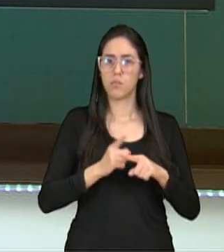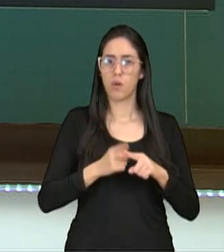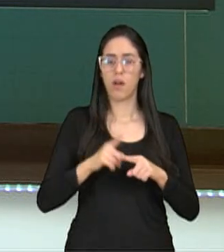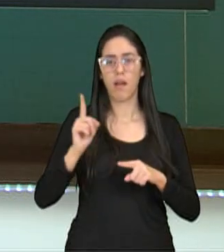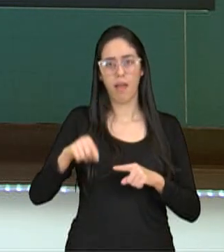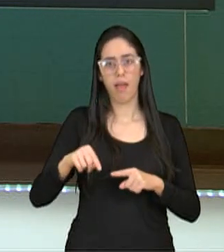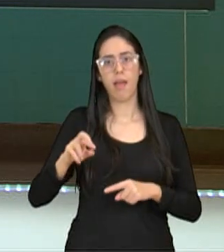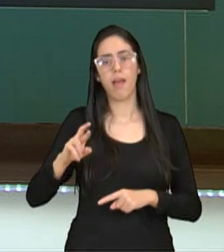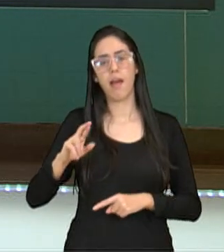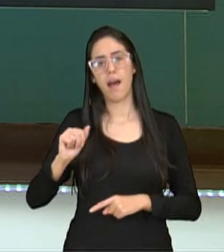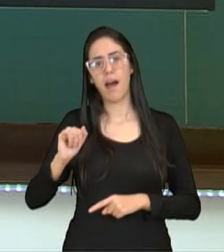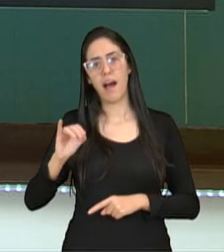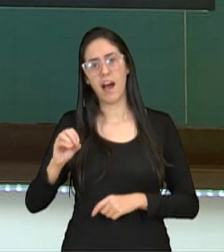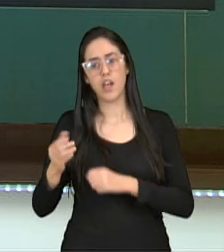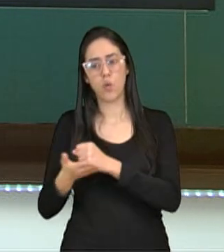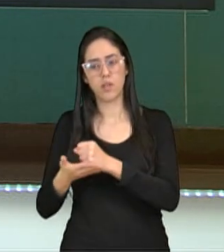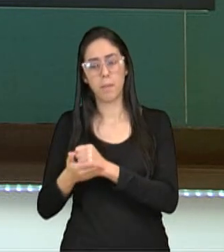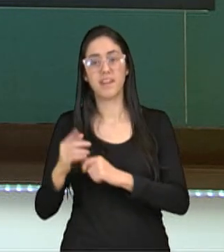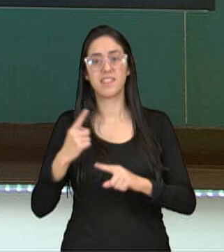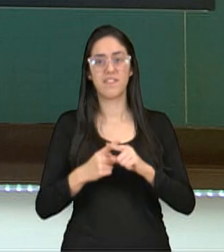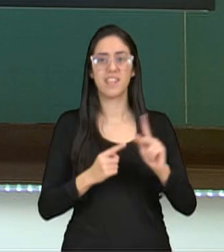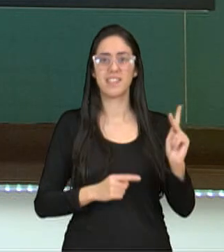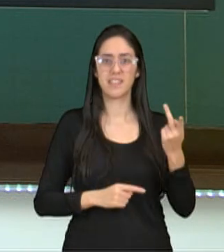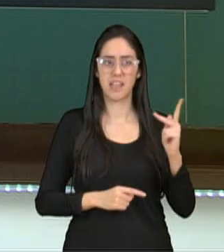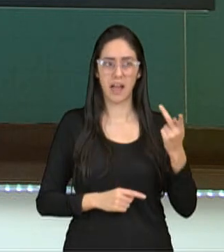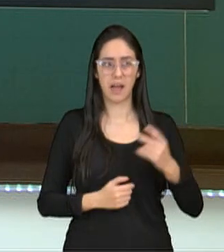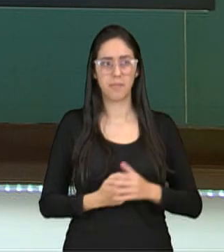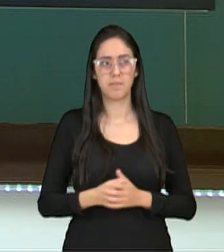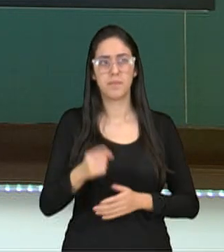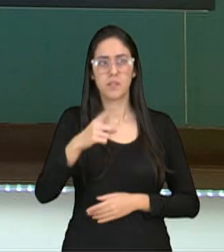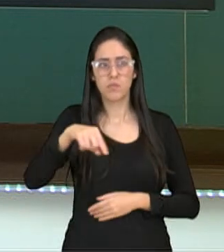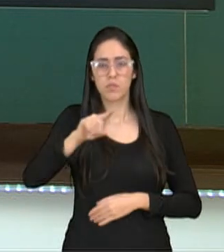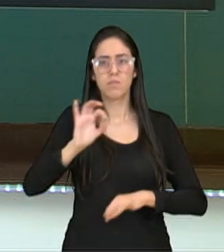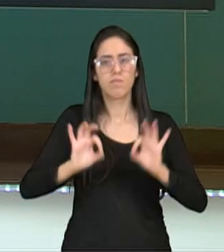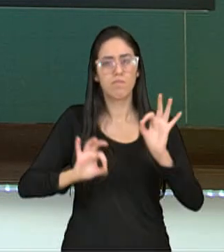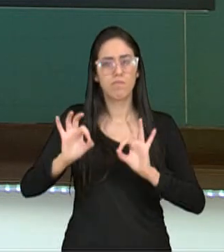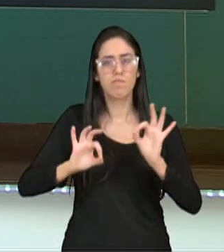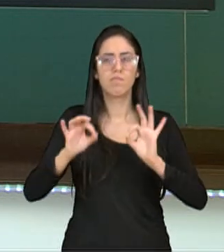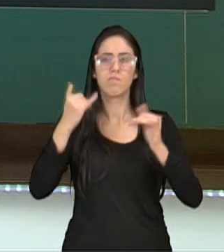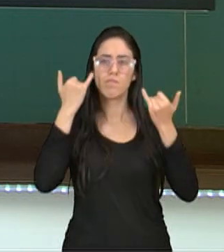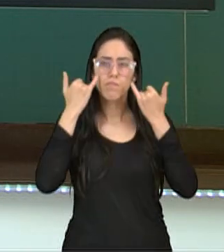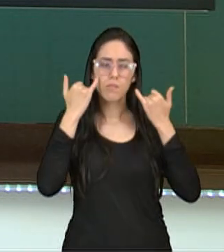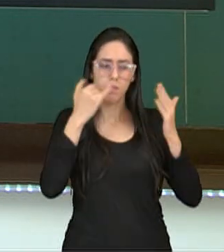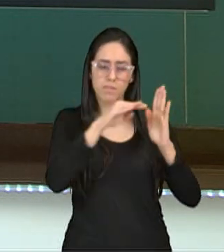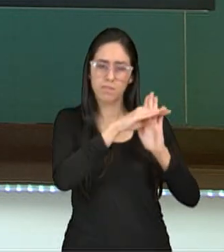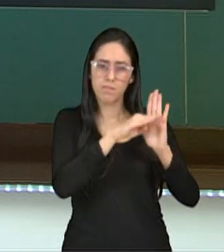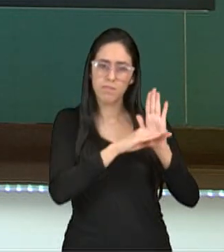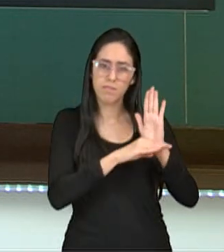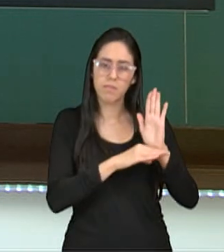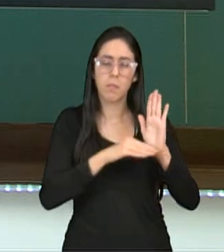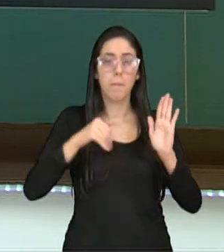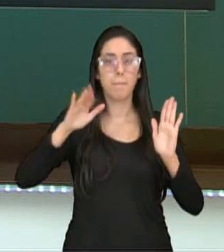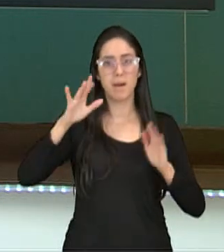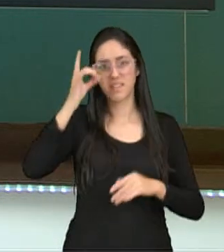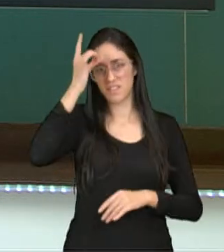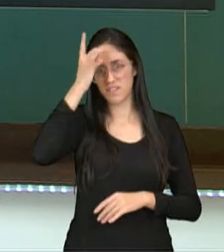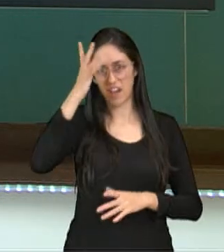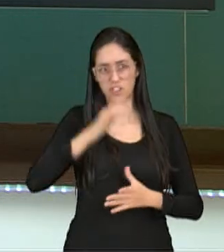base vezes a altura, para não confundir. Organize esses dados para ficar mais fácil de vocês